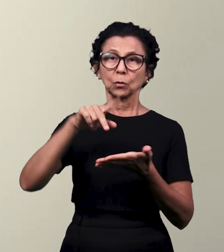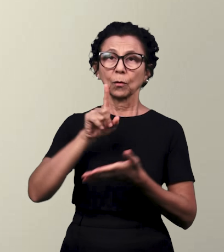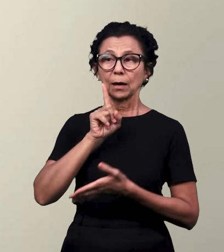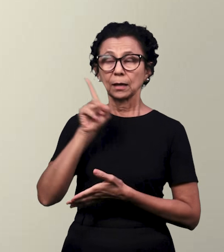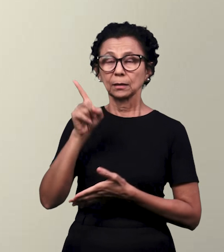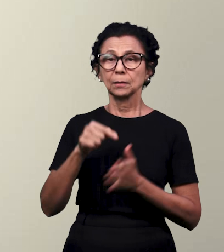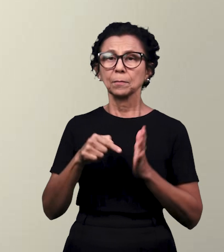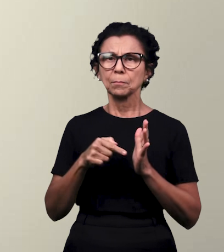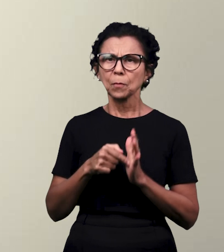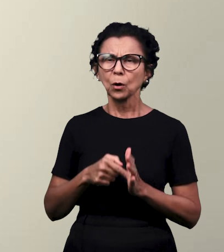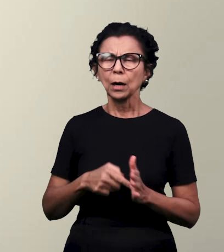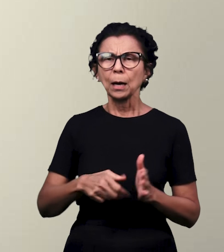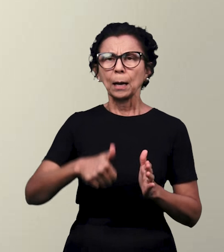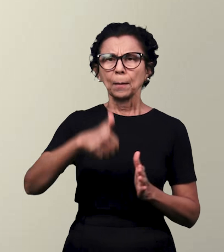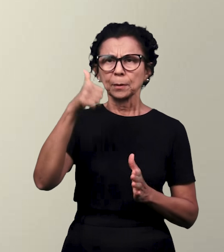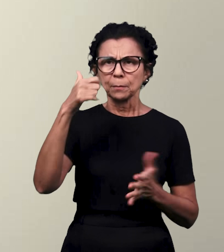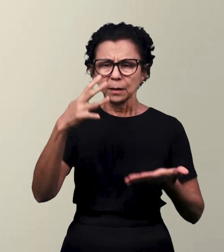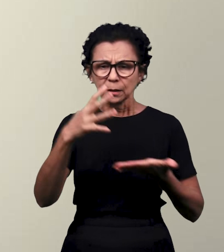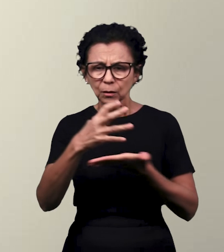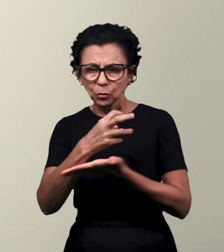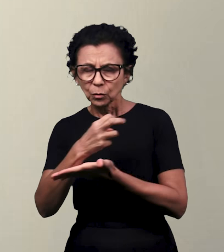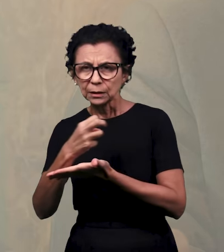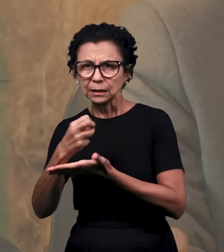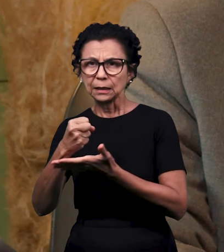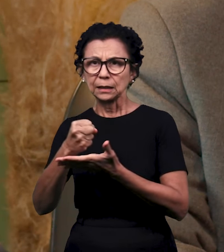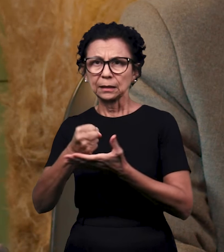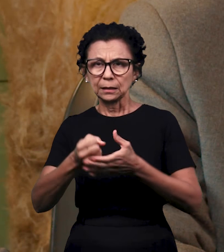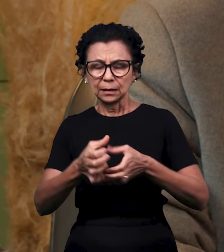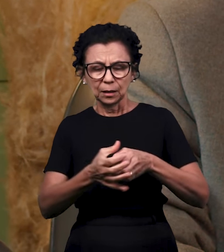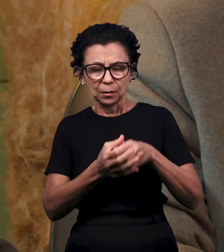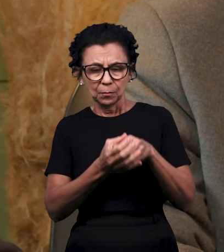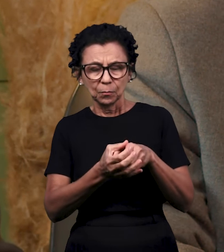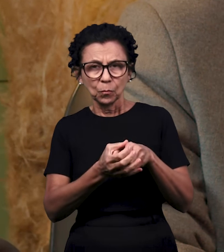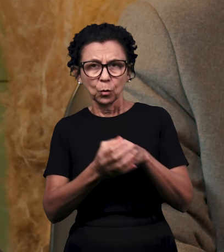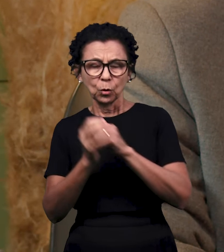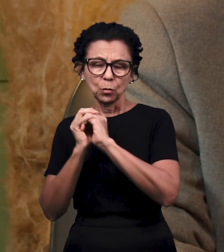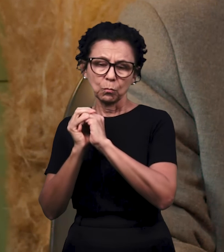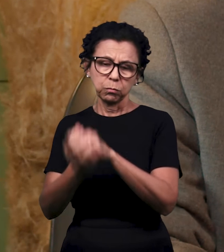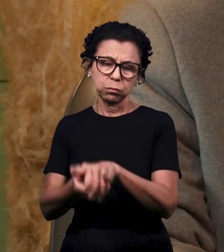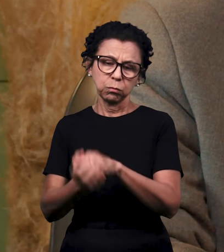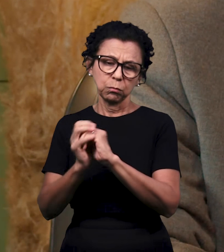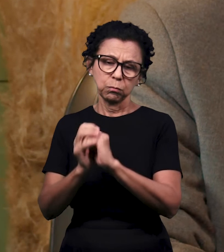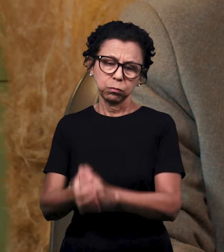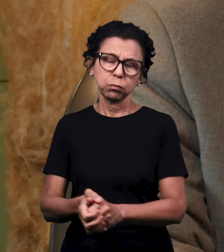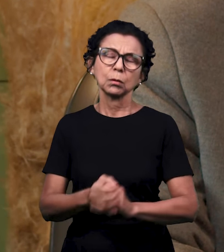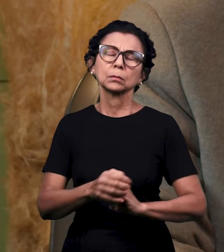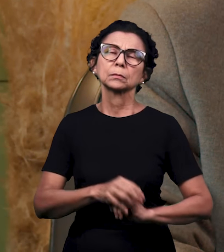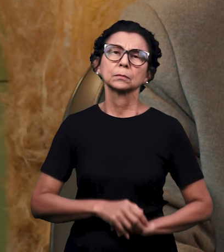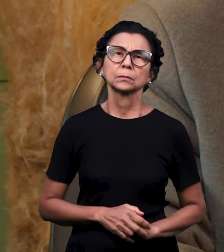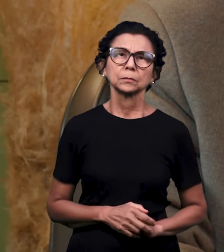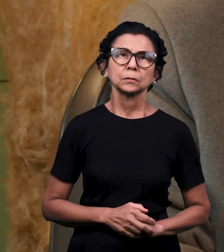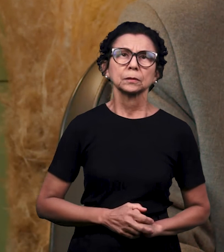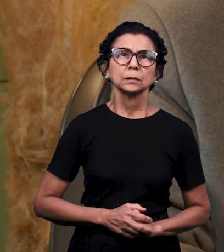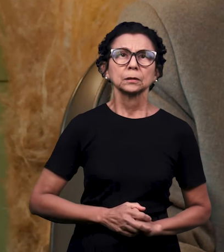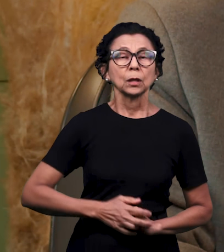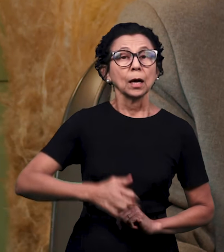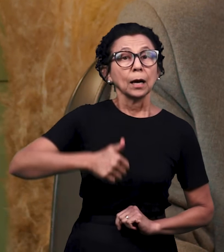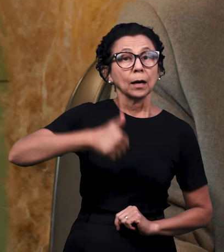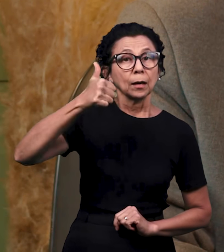das primícias da vossa cega. O que é a primícia? É a primeira